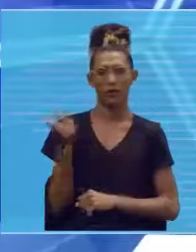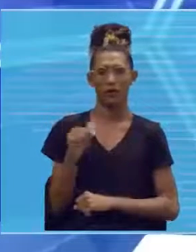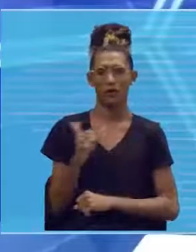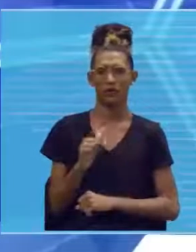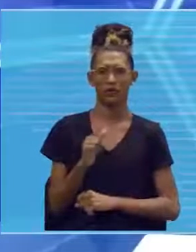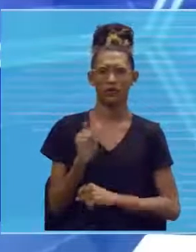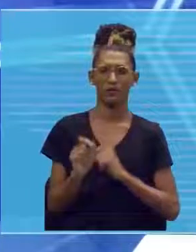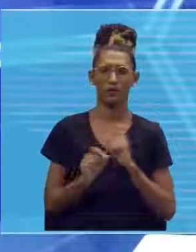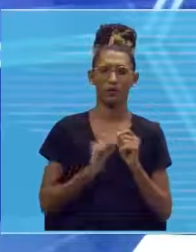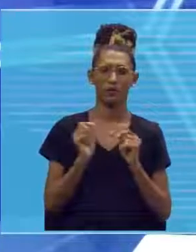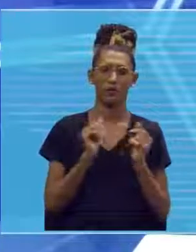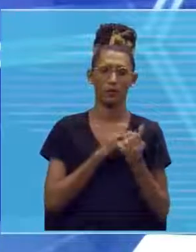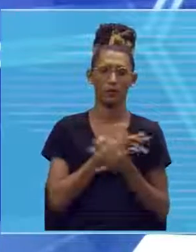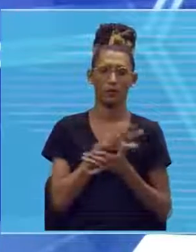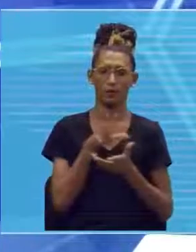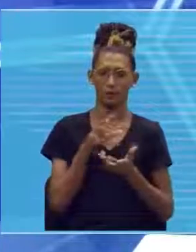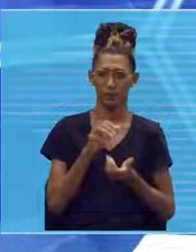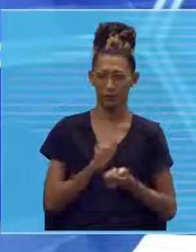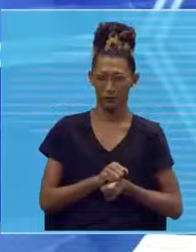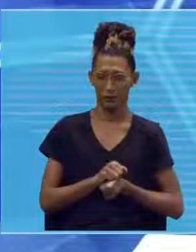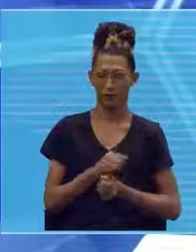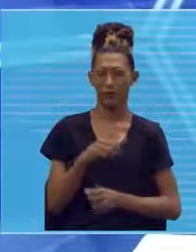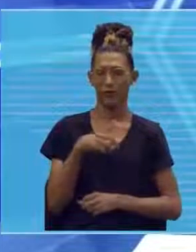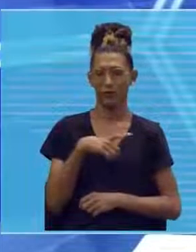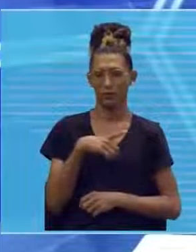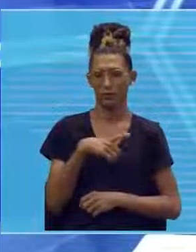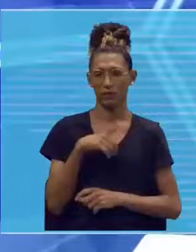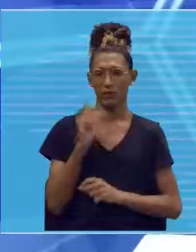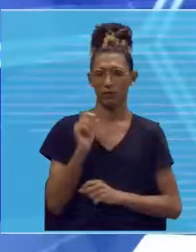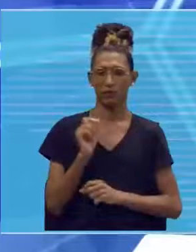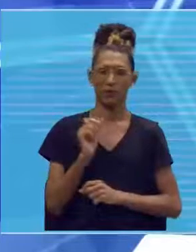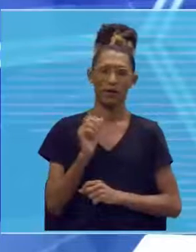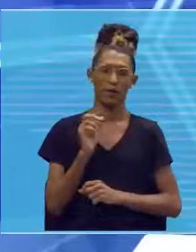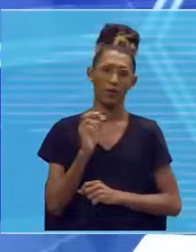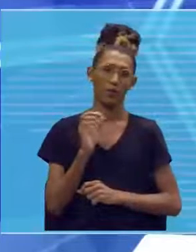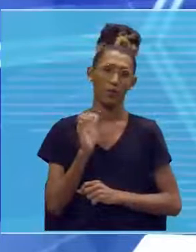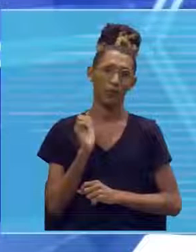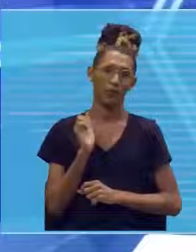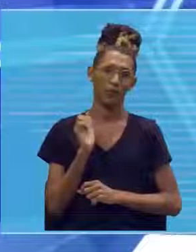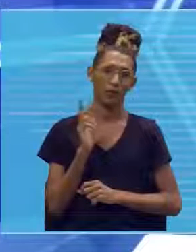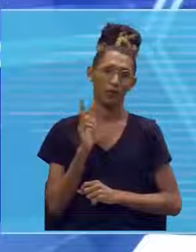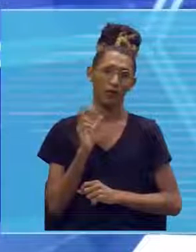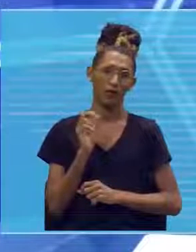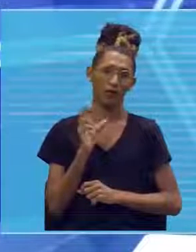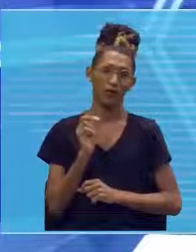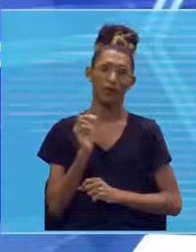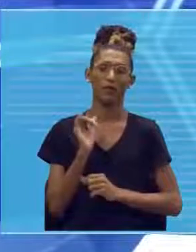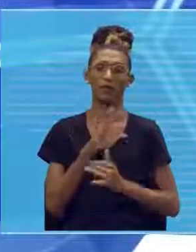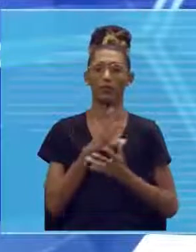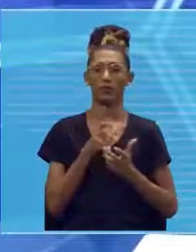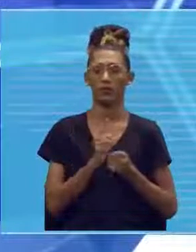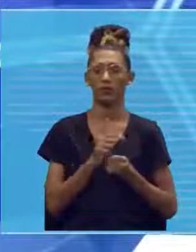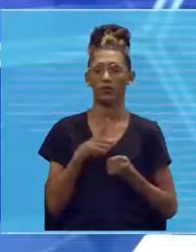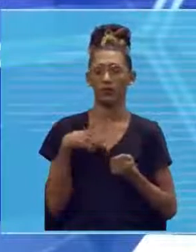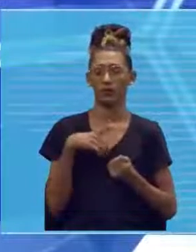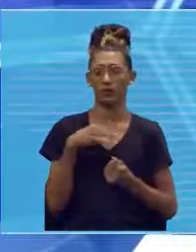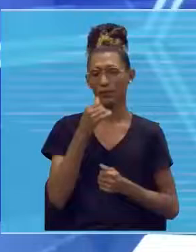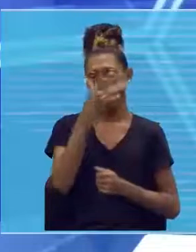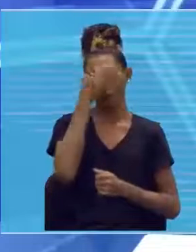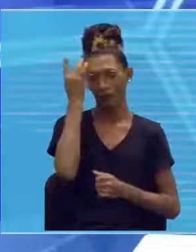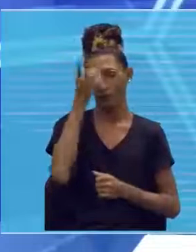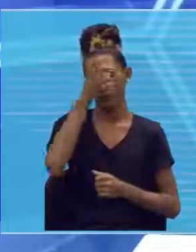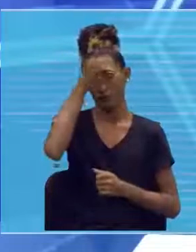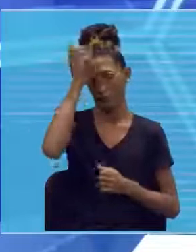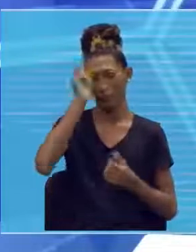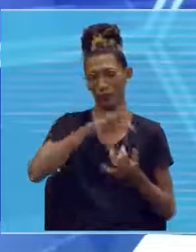existia o mundo existia o avô do mundo ouça é o criador do universo